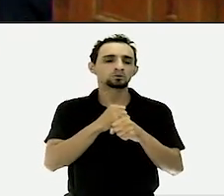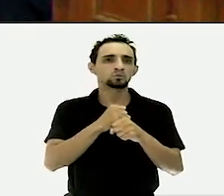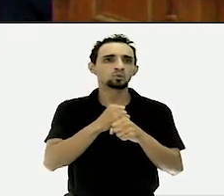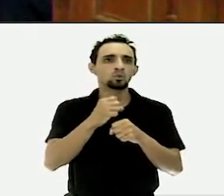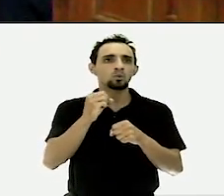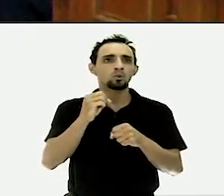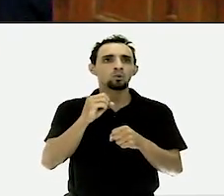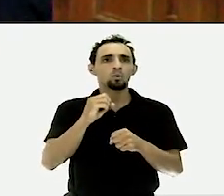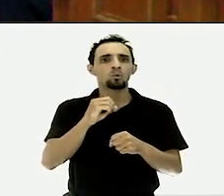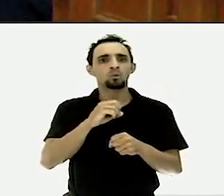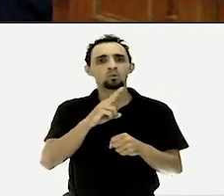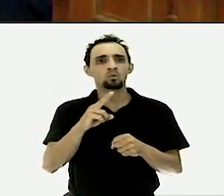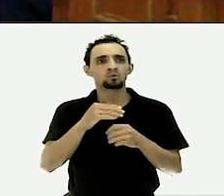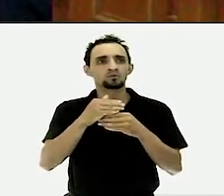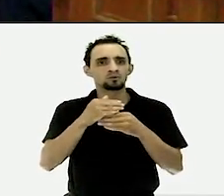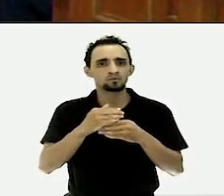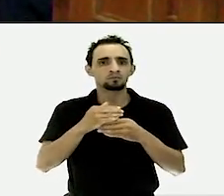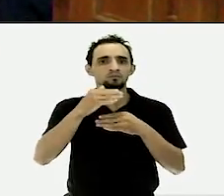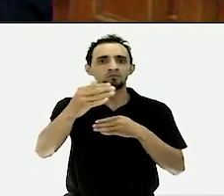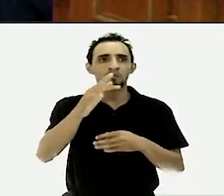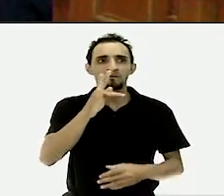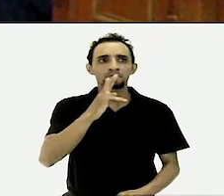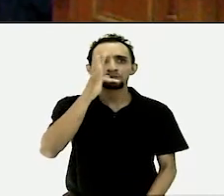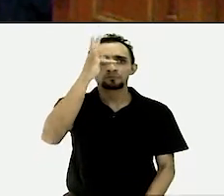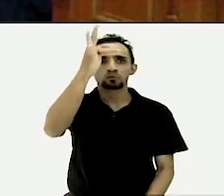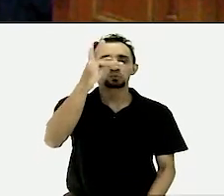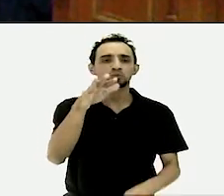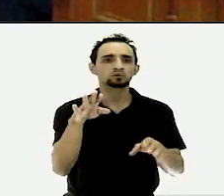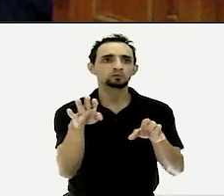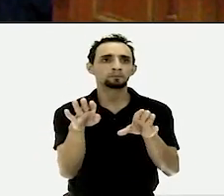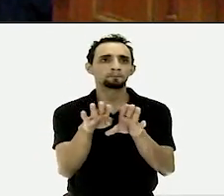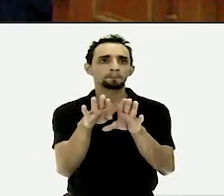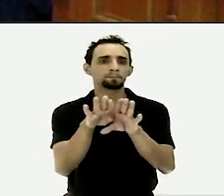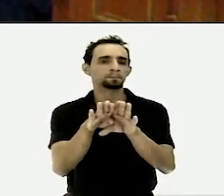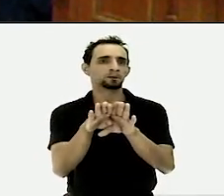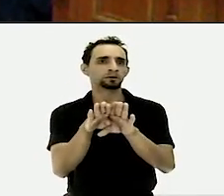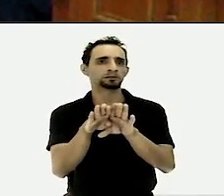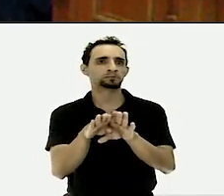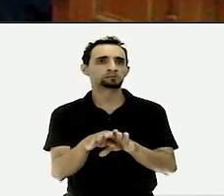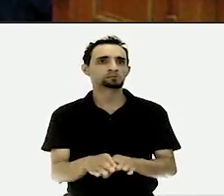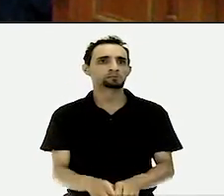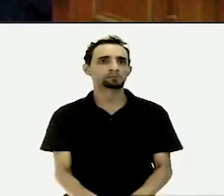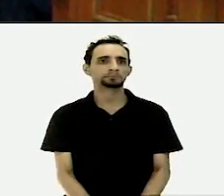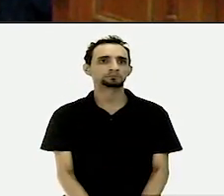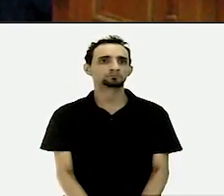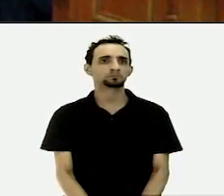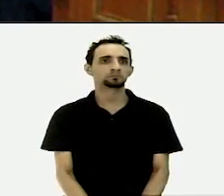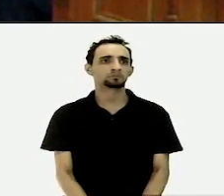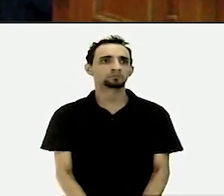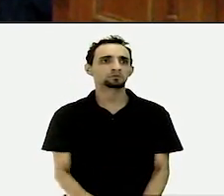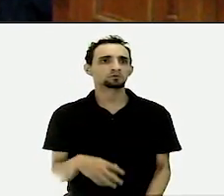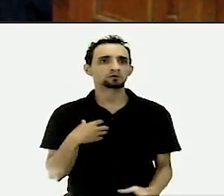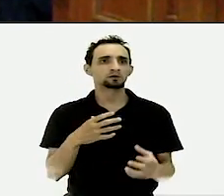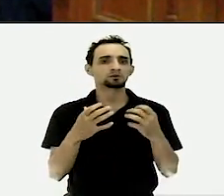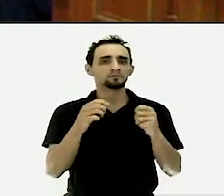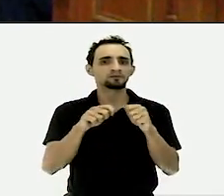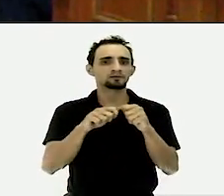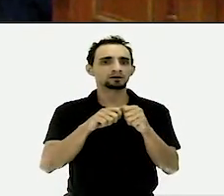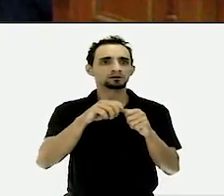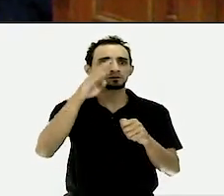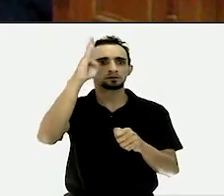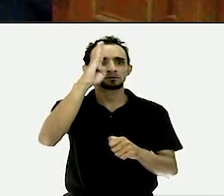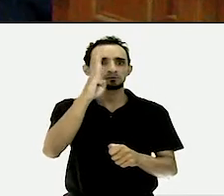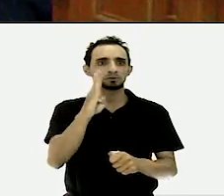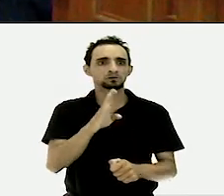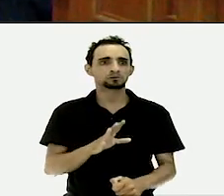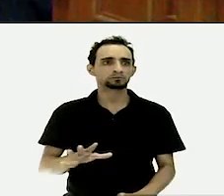idade, mas... É de pequena, as crianças têm uma capacidade de entendimento grande, viu, Rosa, viu, Pedrinho? Elas aprendem muito